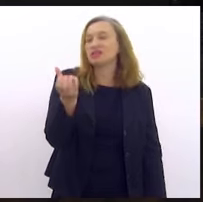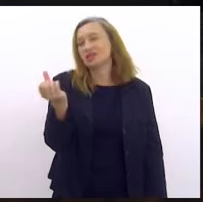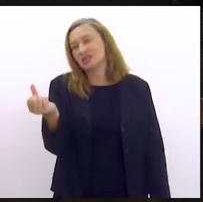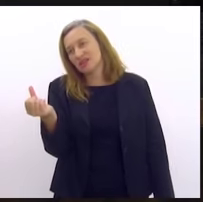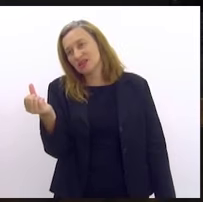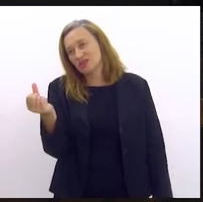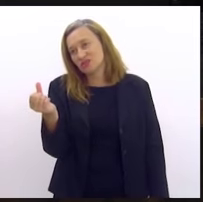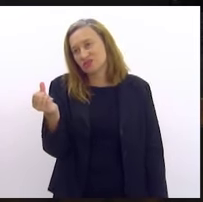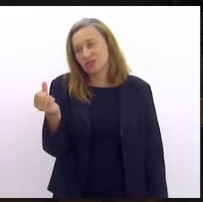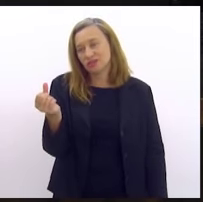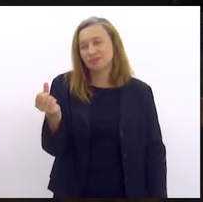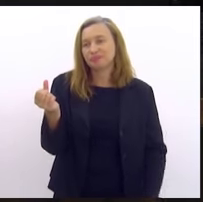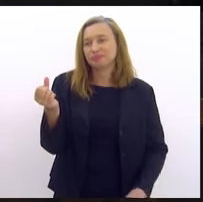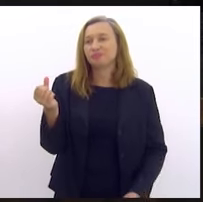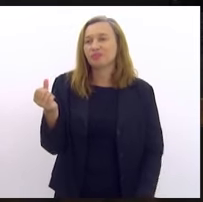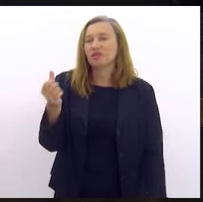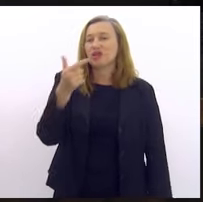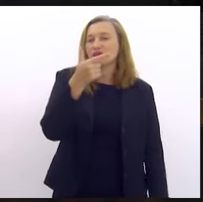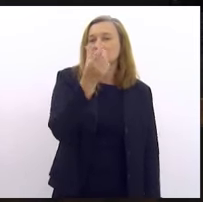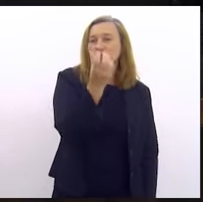2107/16,